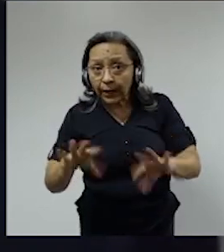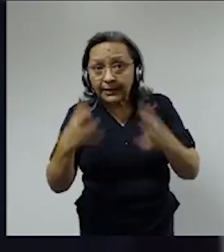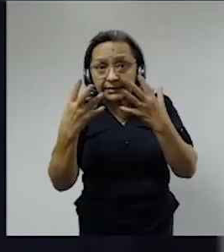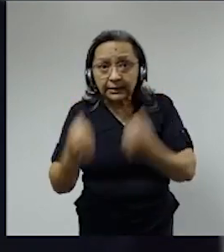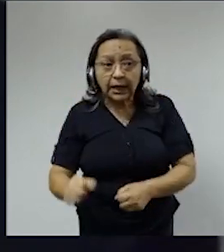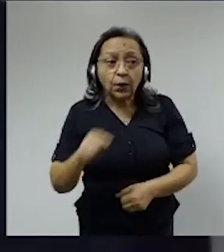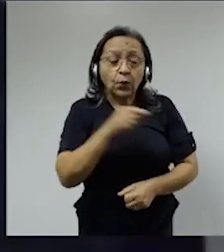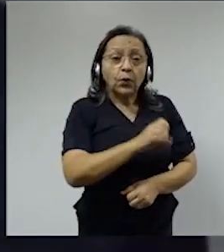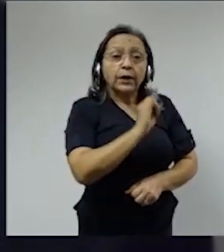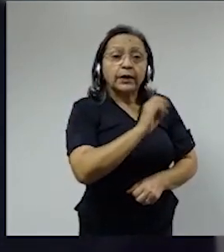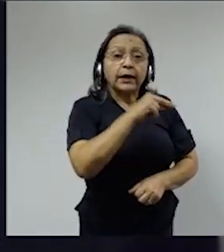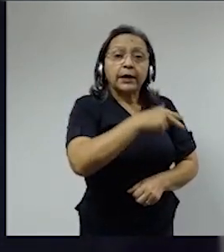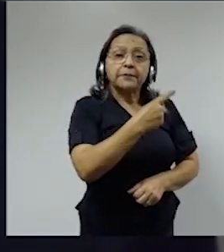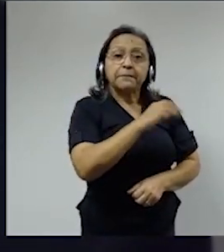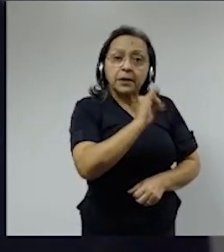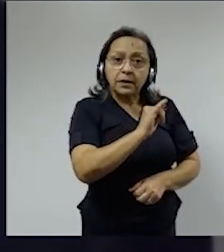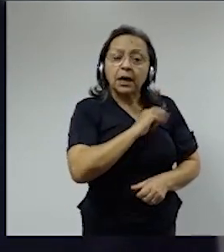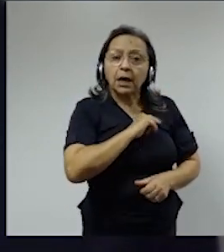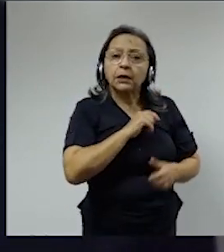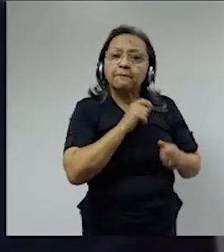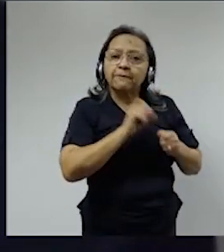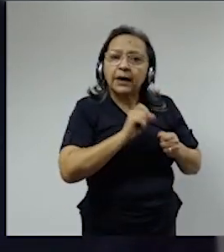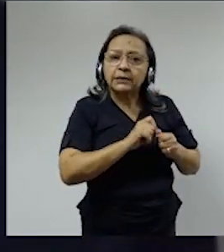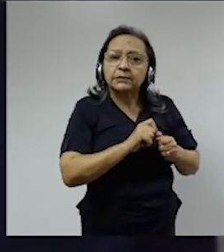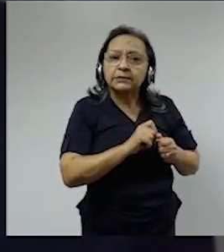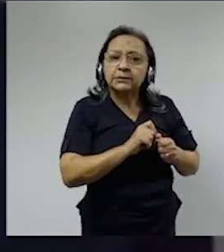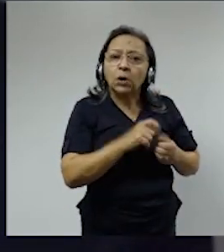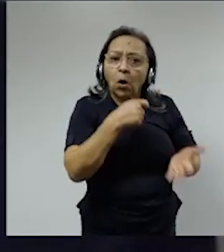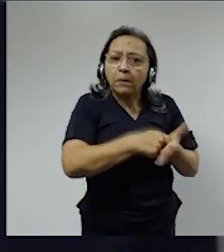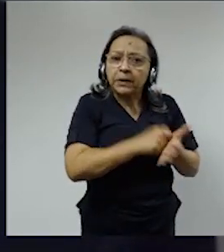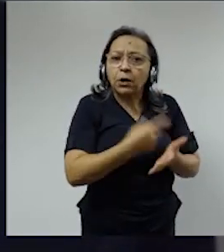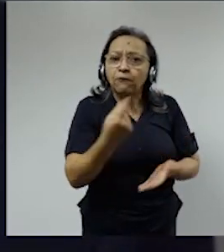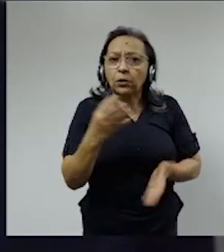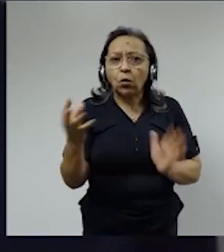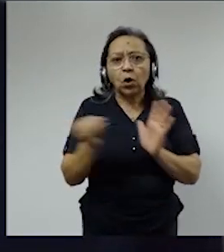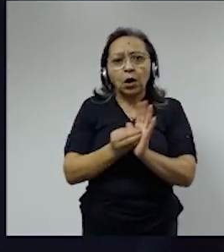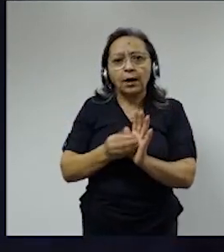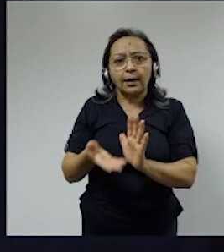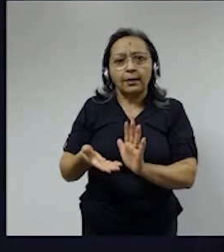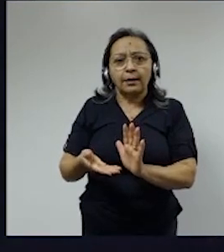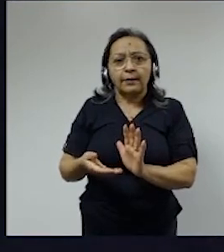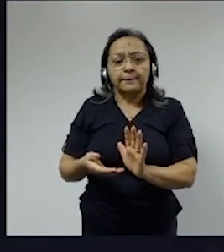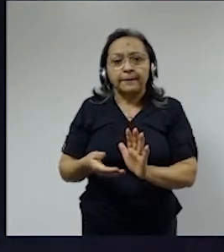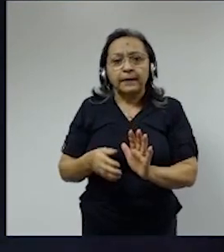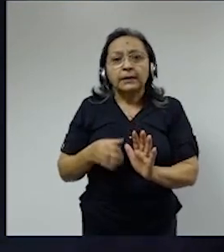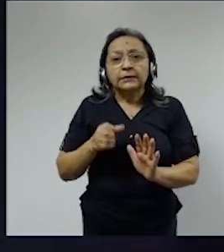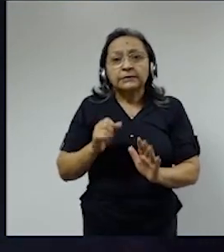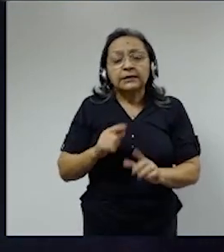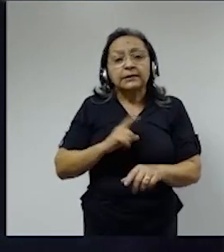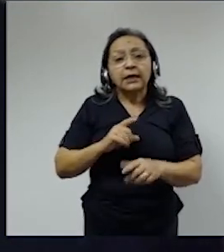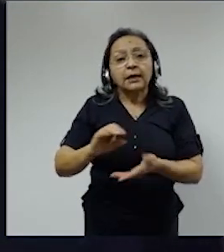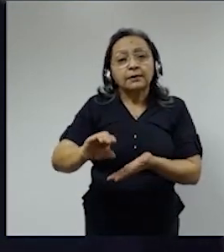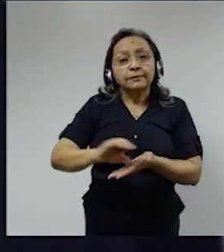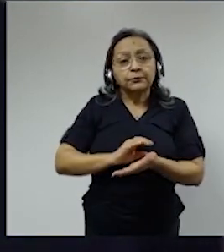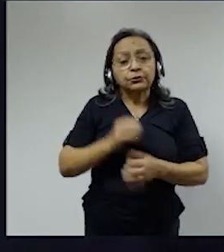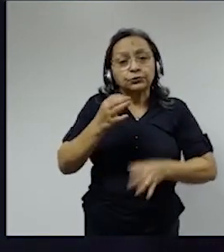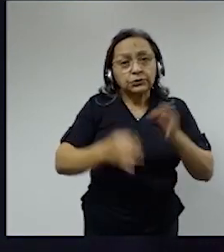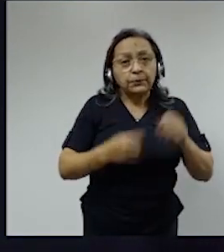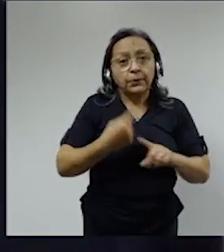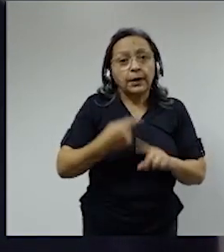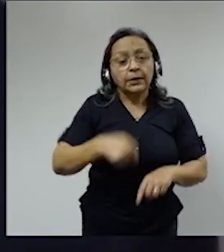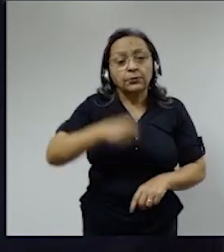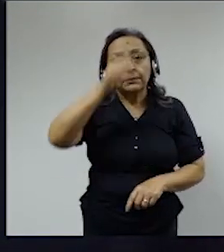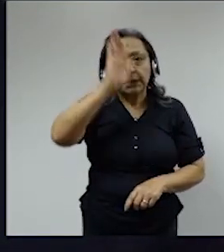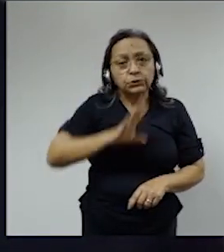arbitra o valor. E se as partes não estão satisfeitas com a arbitragem feita pelo INPI, podem ter recurso ao judiciário, porque no